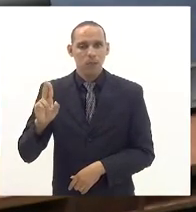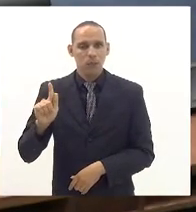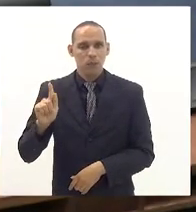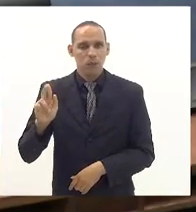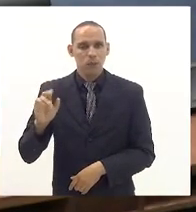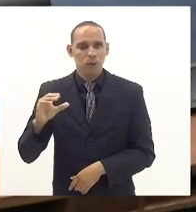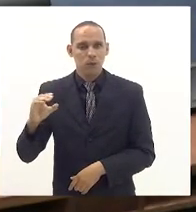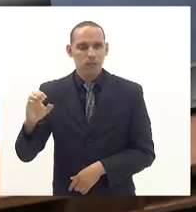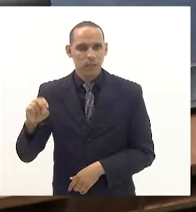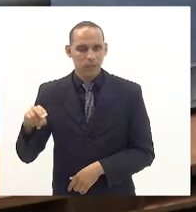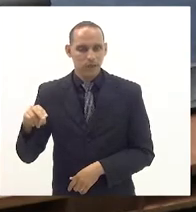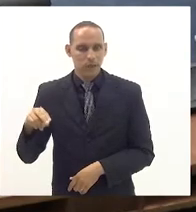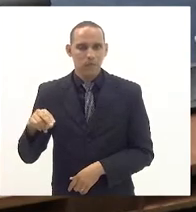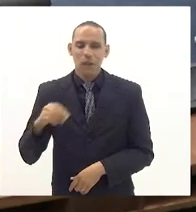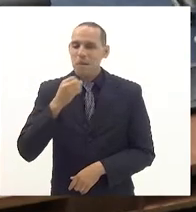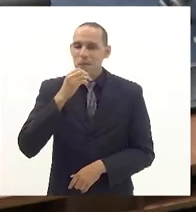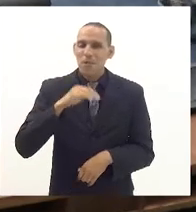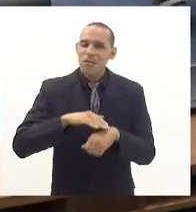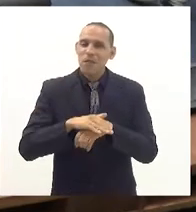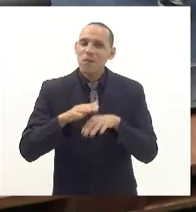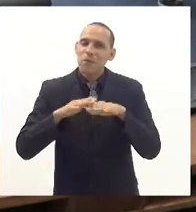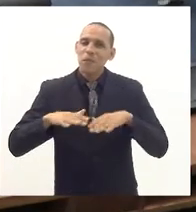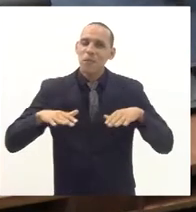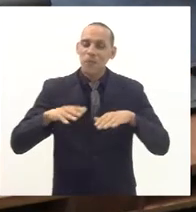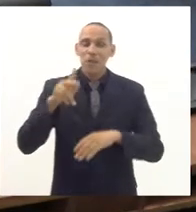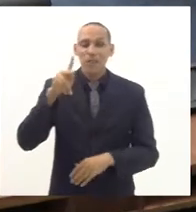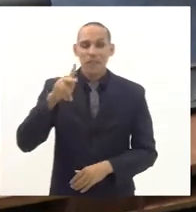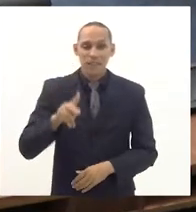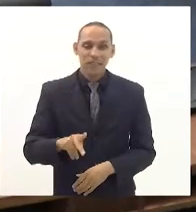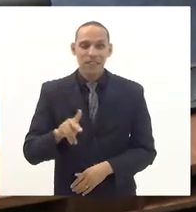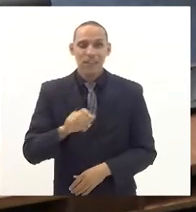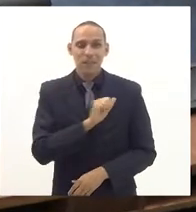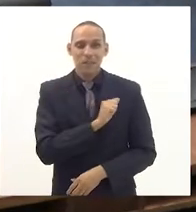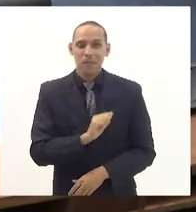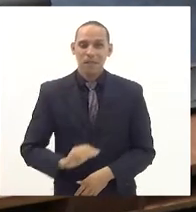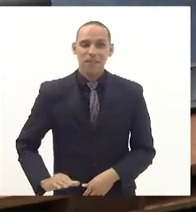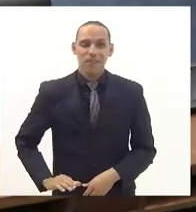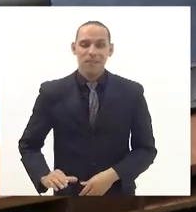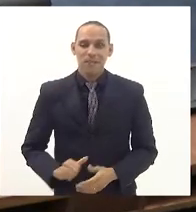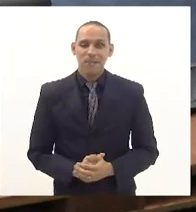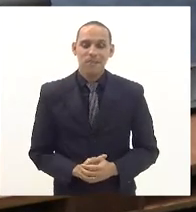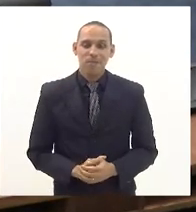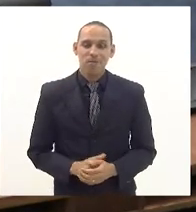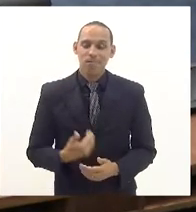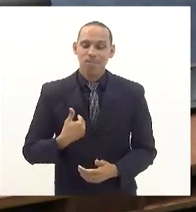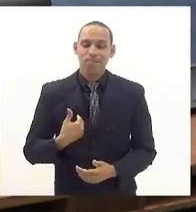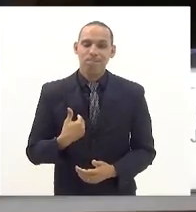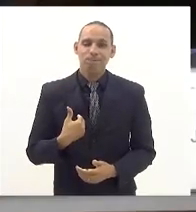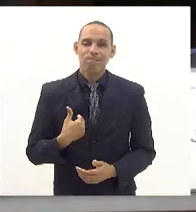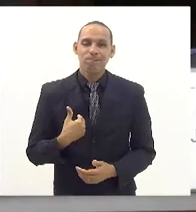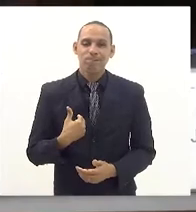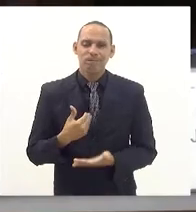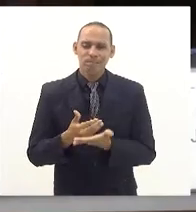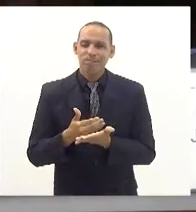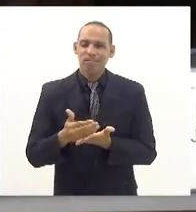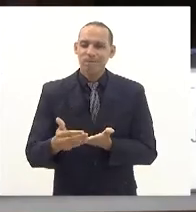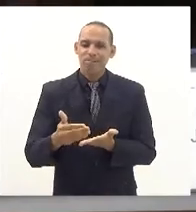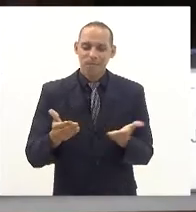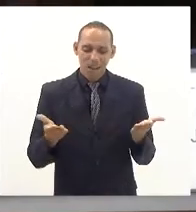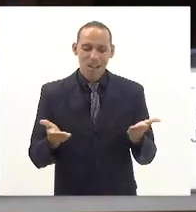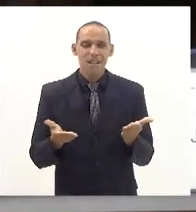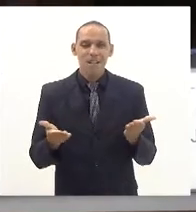Oi boa noite a todos Presidente André Ceciliano a quem eu inicialmente